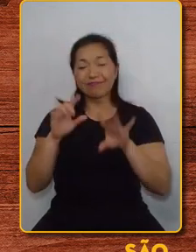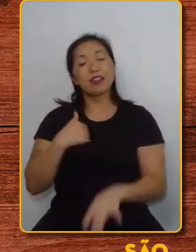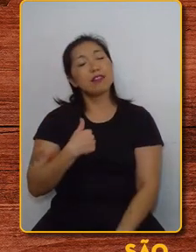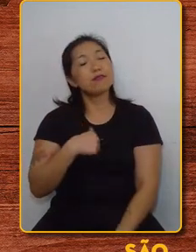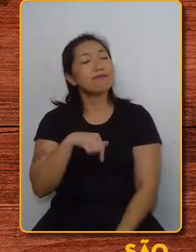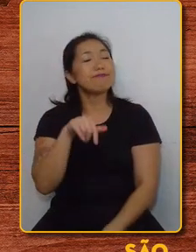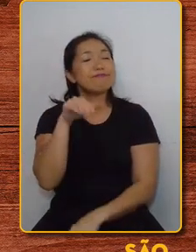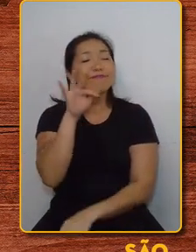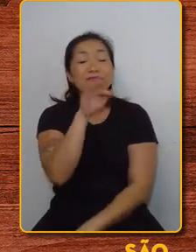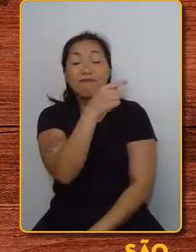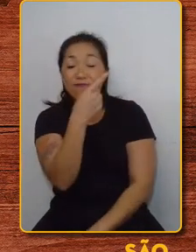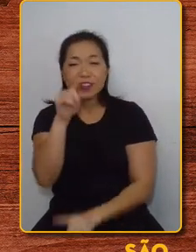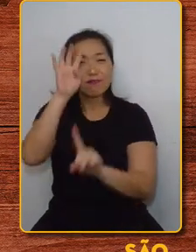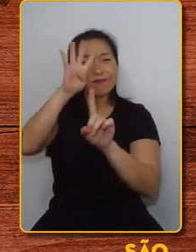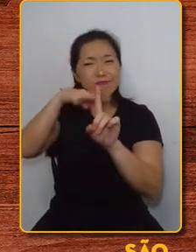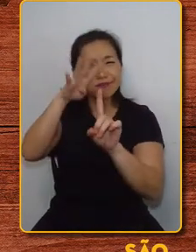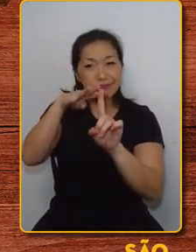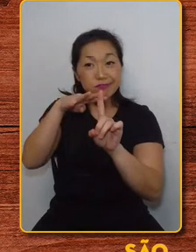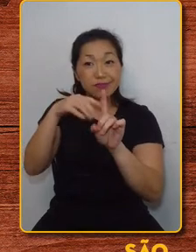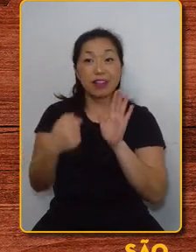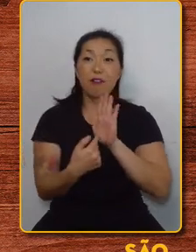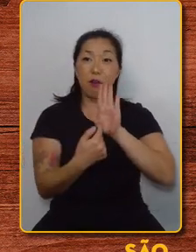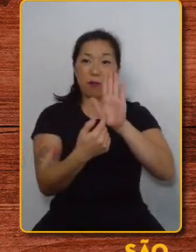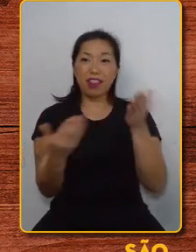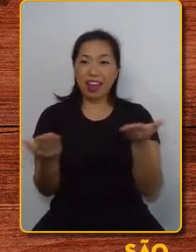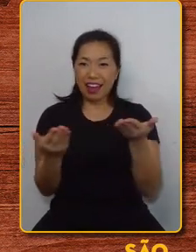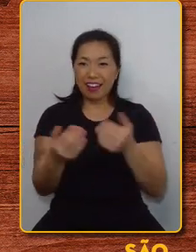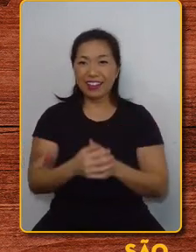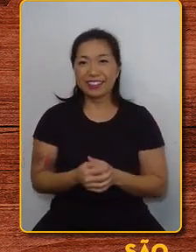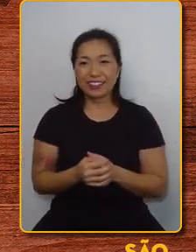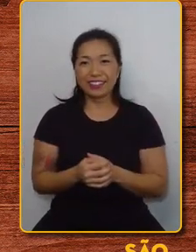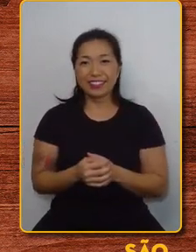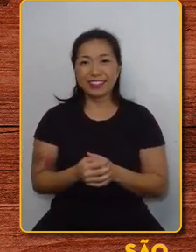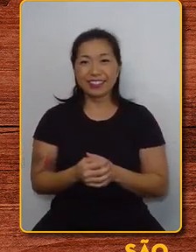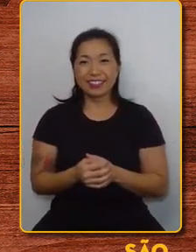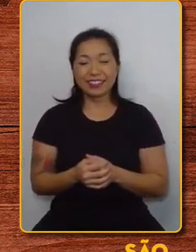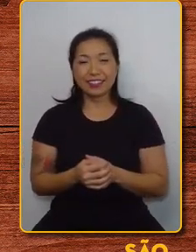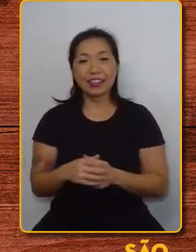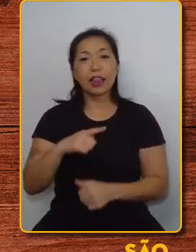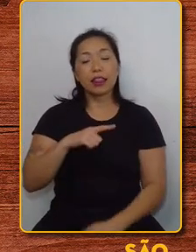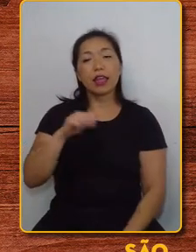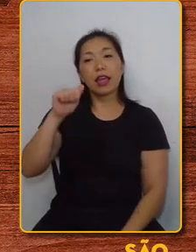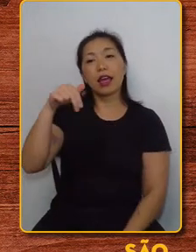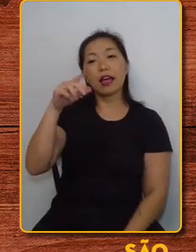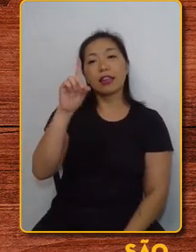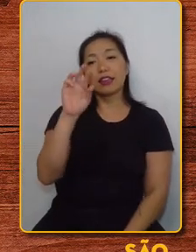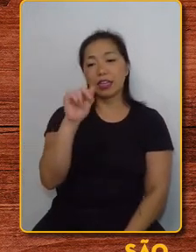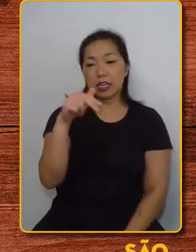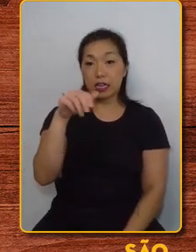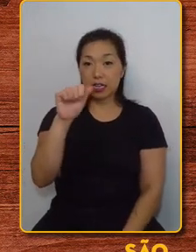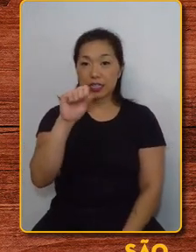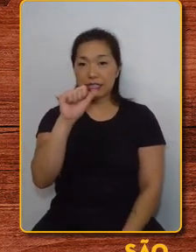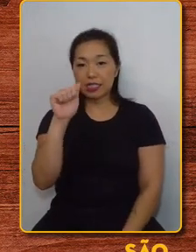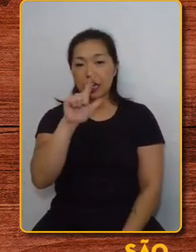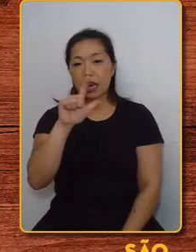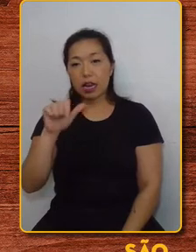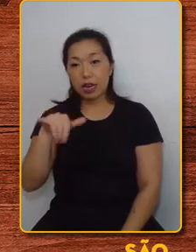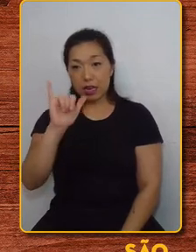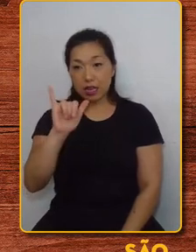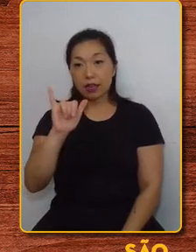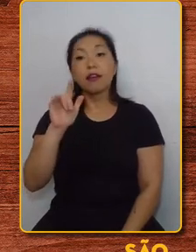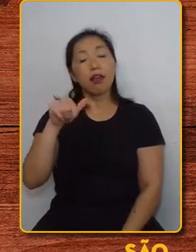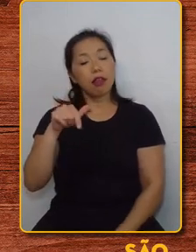e que eu vou apresentar agora para vocês, né? Então, está aqui conosco a Adriana Salai, que trabalha com alimentação, é